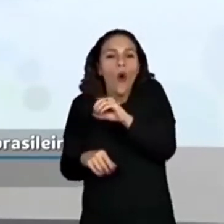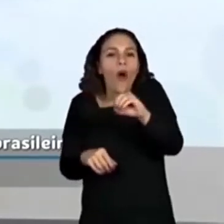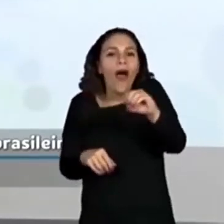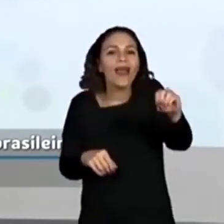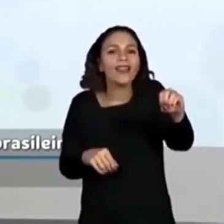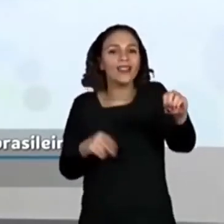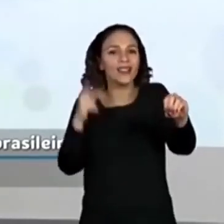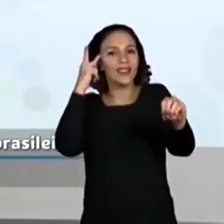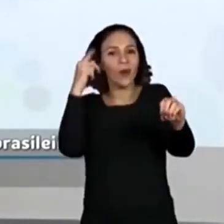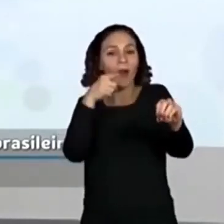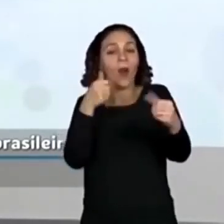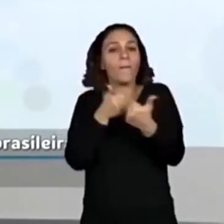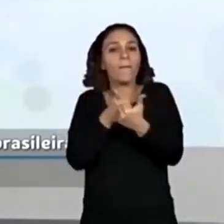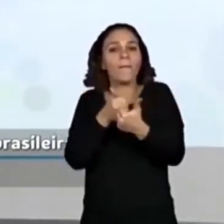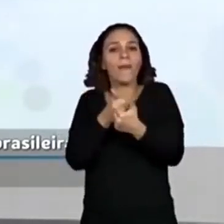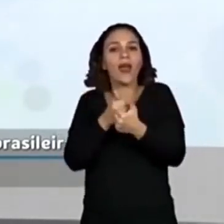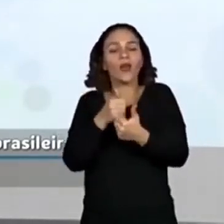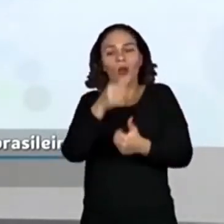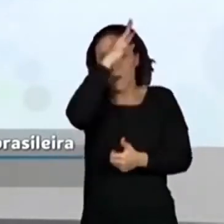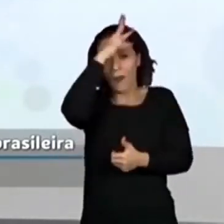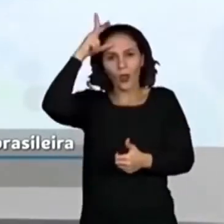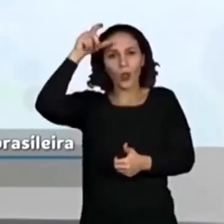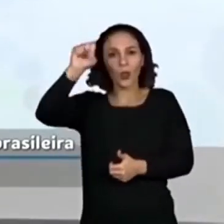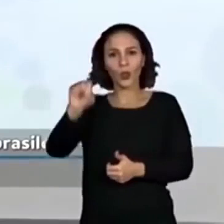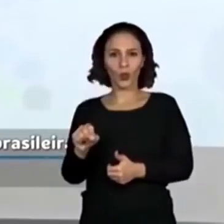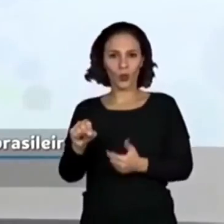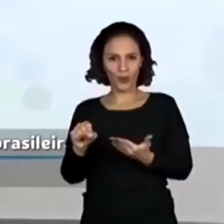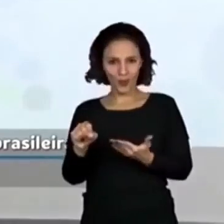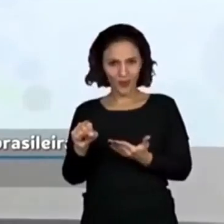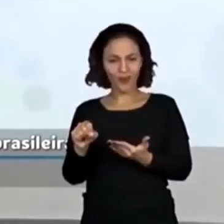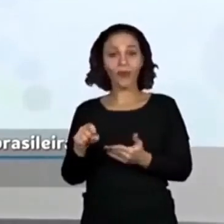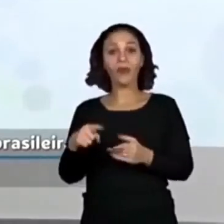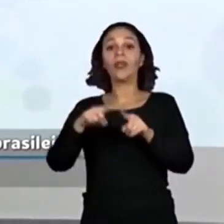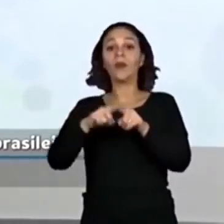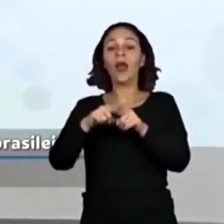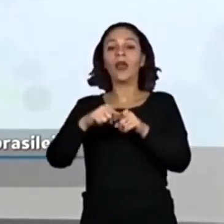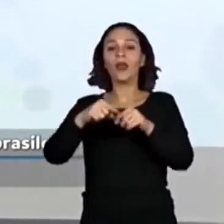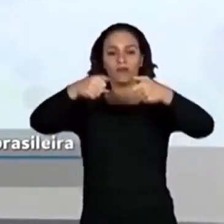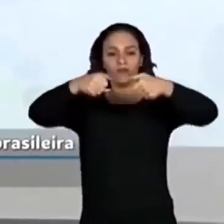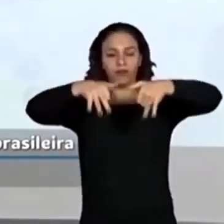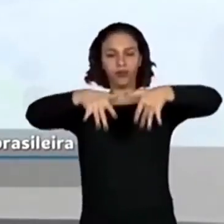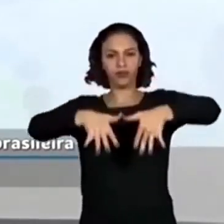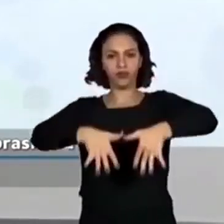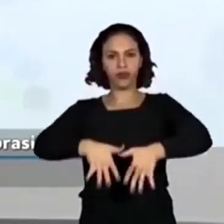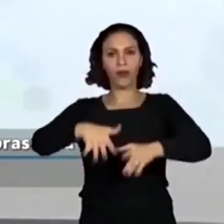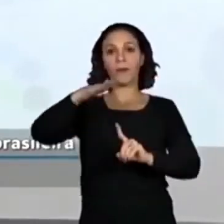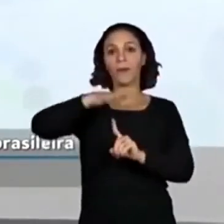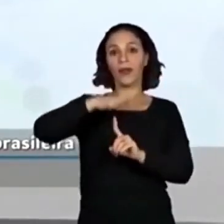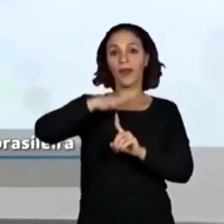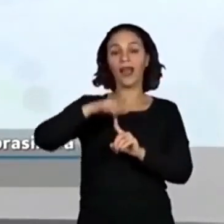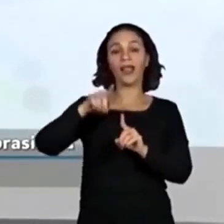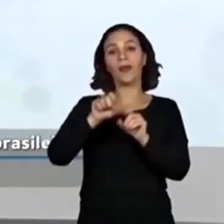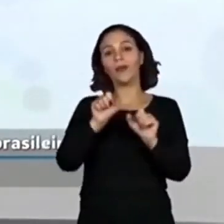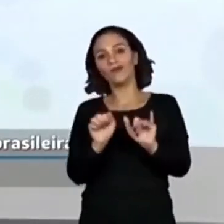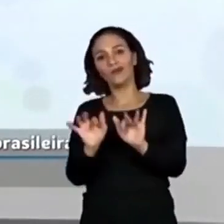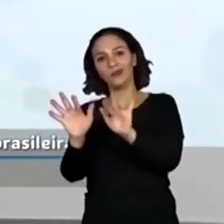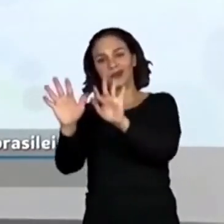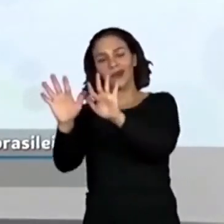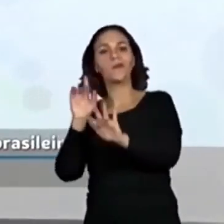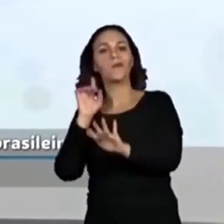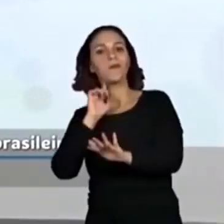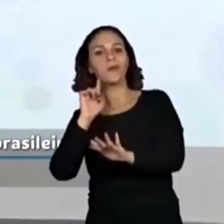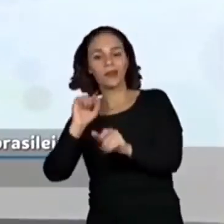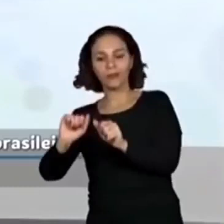fronteira com o Mato Grosso do Sul. Avançou para o norte do Paraná, sul de Minas e o estado do Rio de